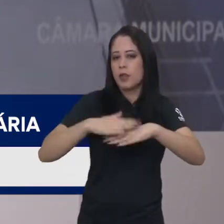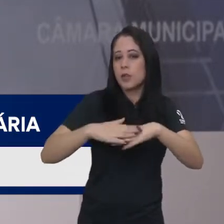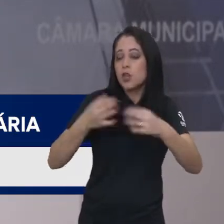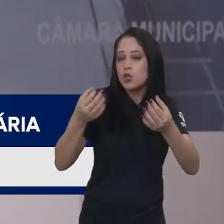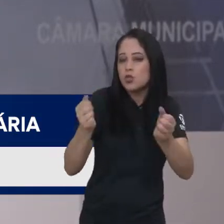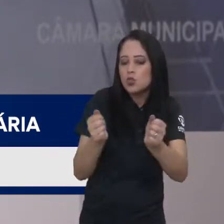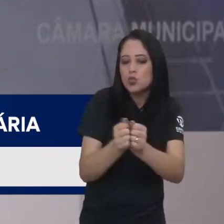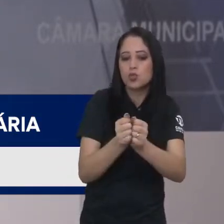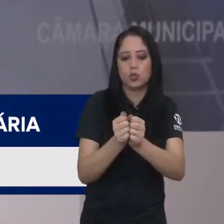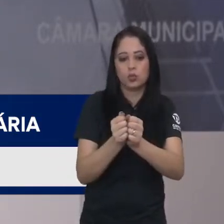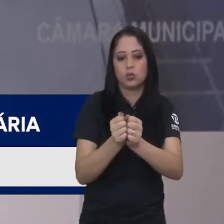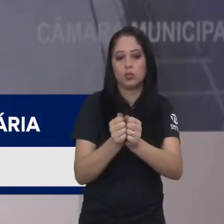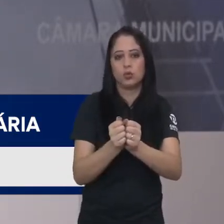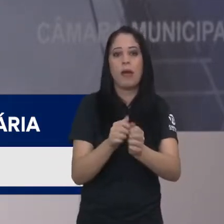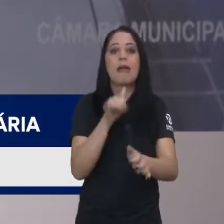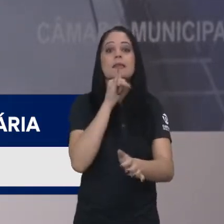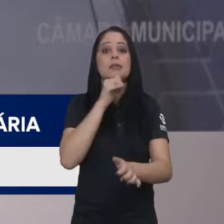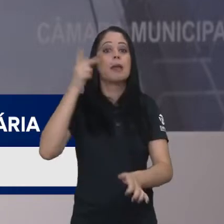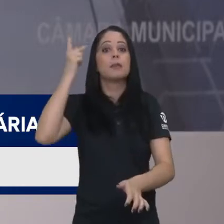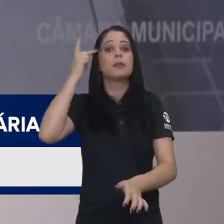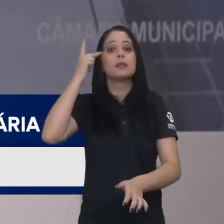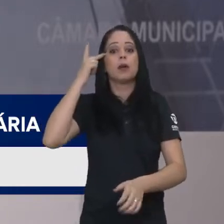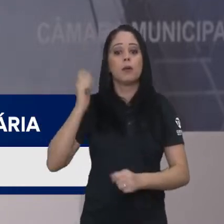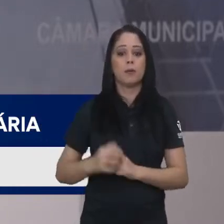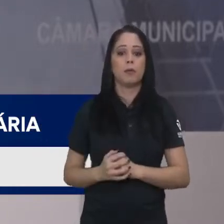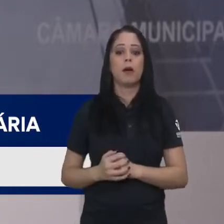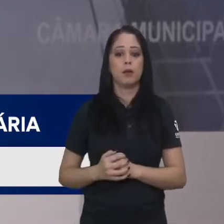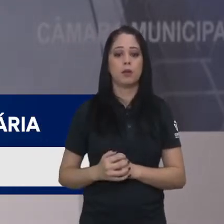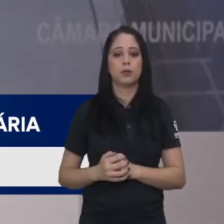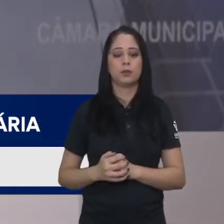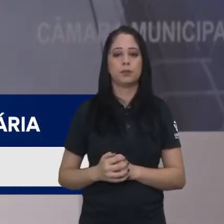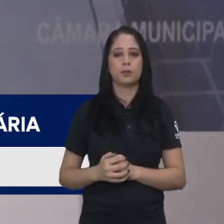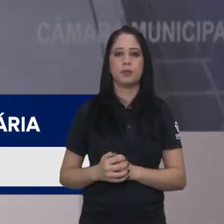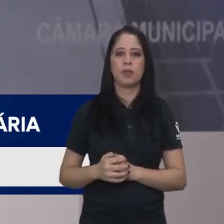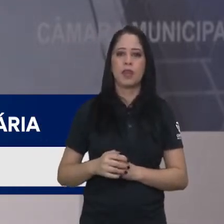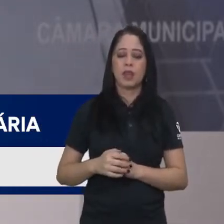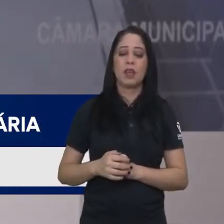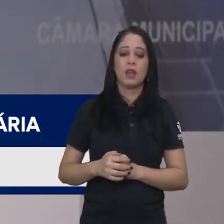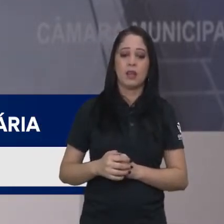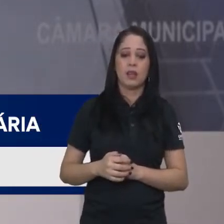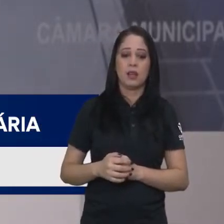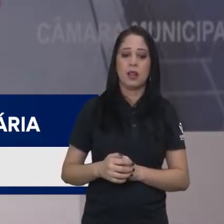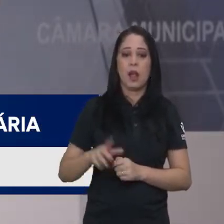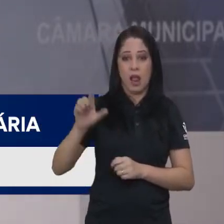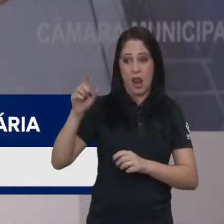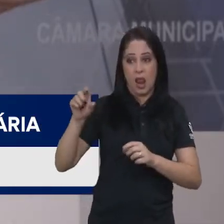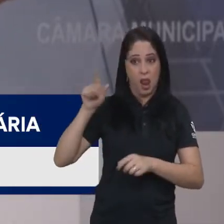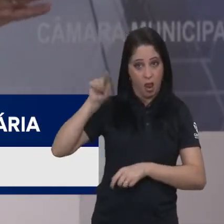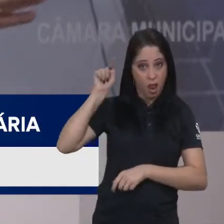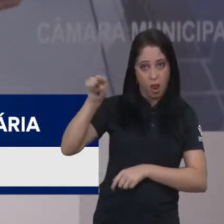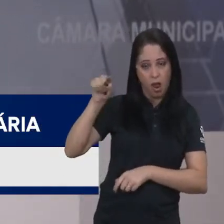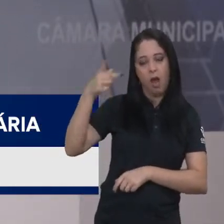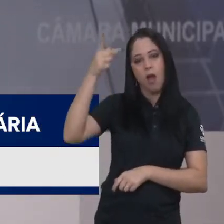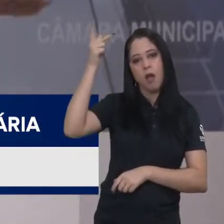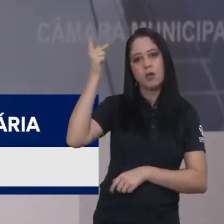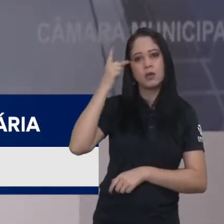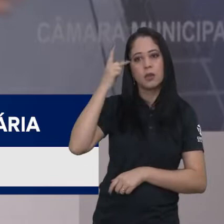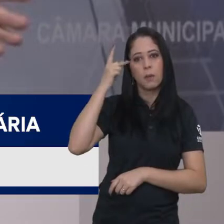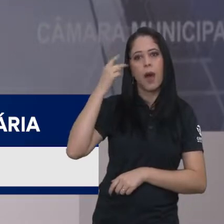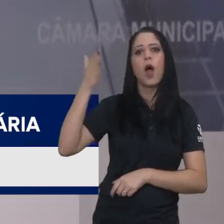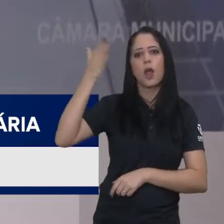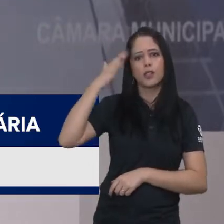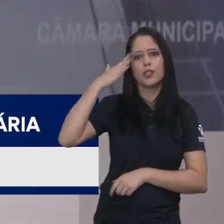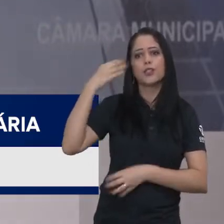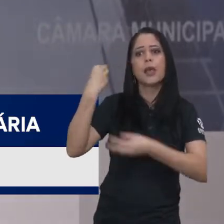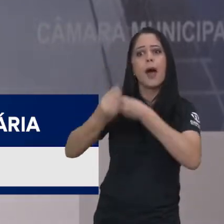gente vai fazer isso juntos. Como é feito em São Paulo, por exemplo, com todas as críticas que a gente tem na prefeitura de São Paulo, a gente tem clareza lá do que vai ser feito e do